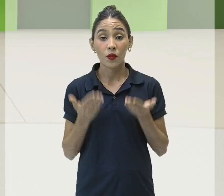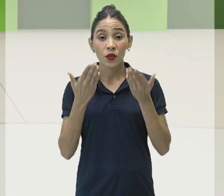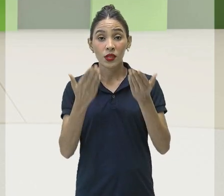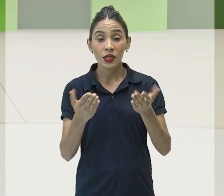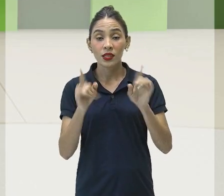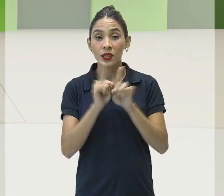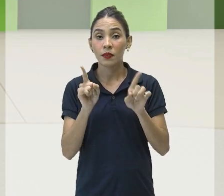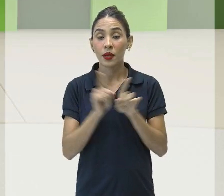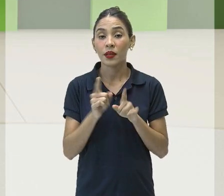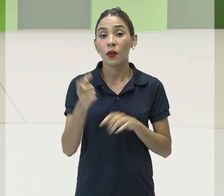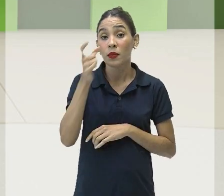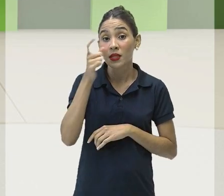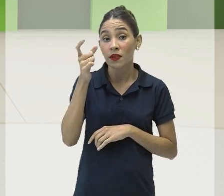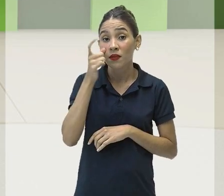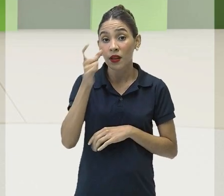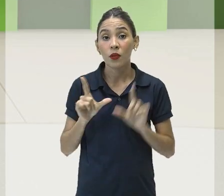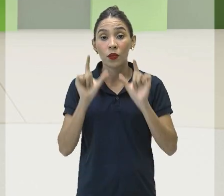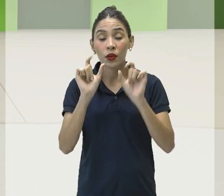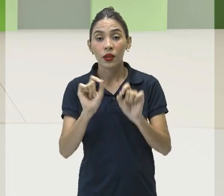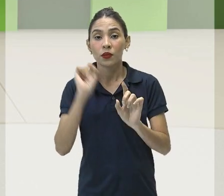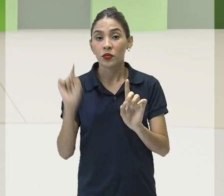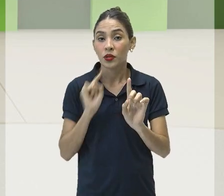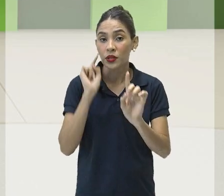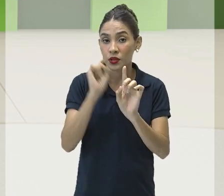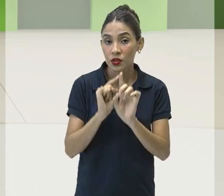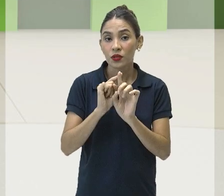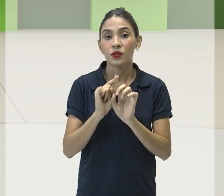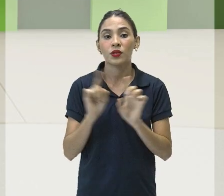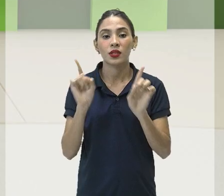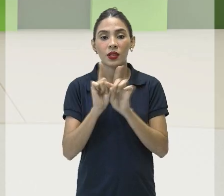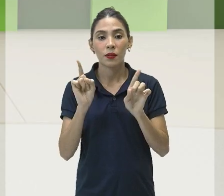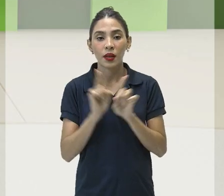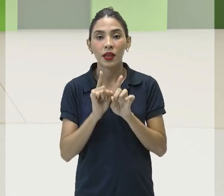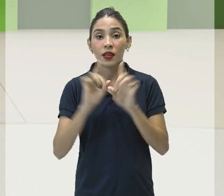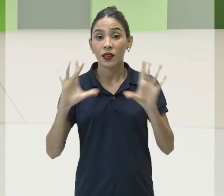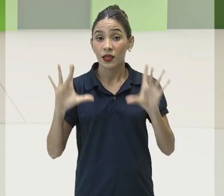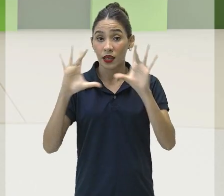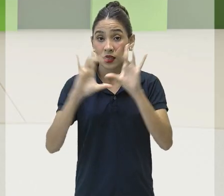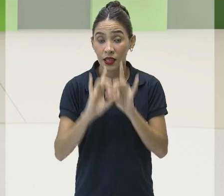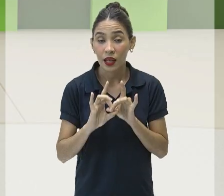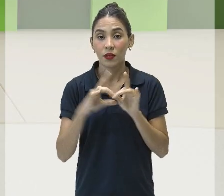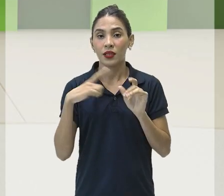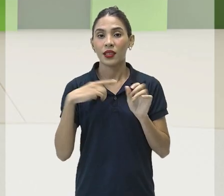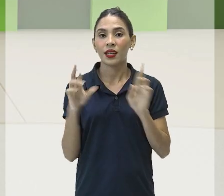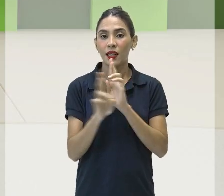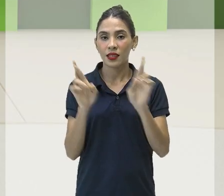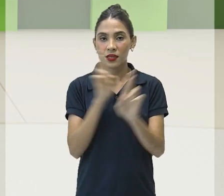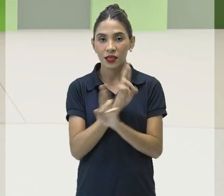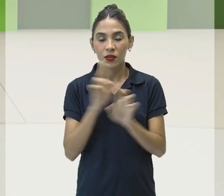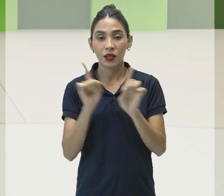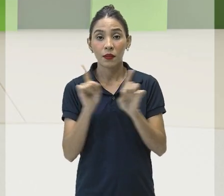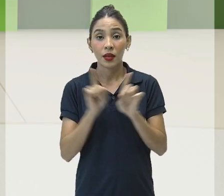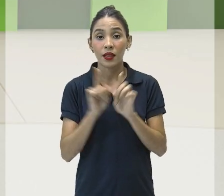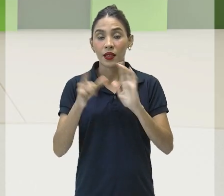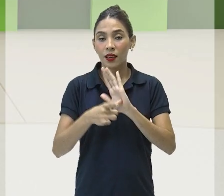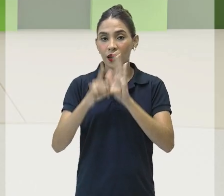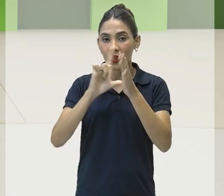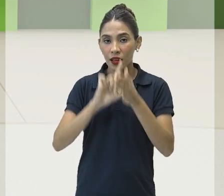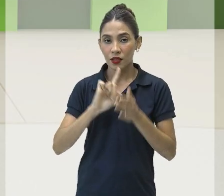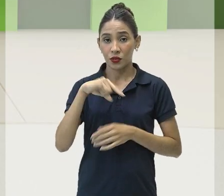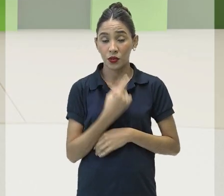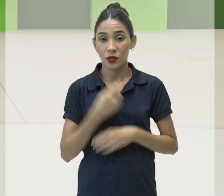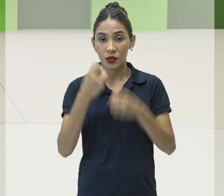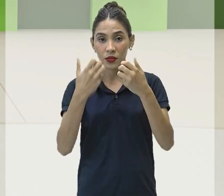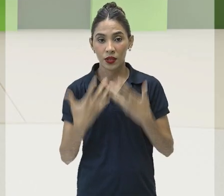puderam observar também que esses objetivos, eles estão integrados, eles estão relacionados, né? Anteriormente a gente falou